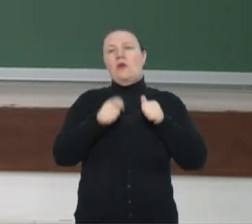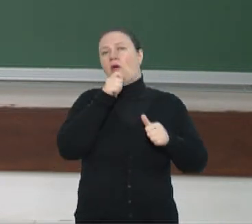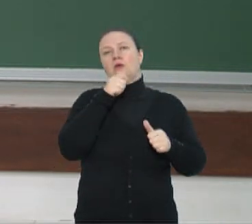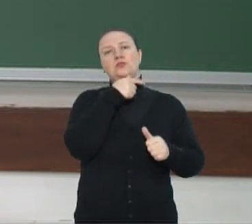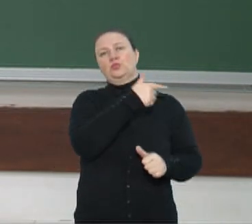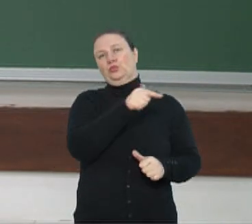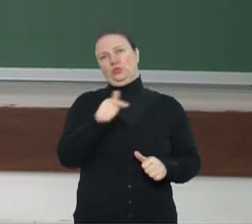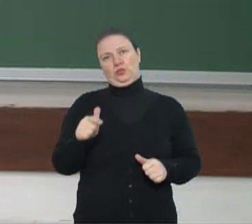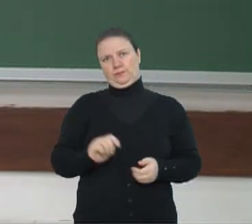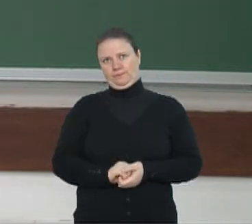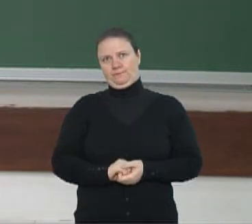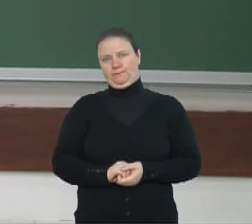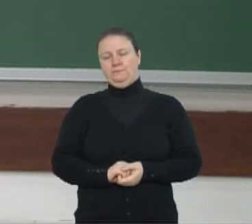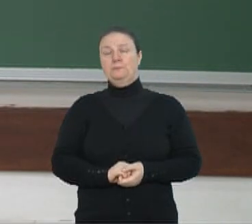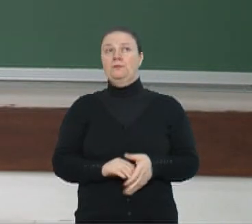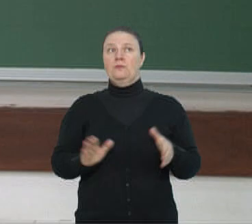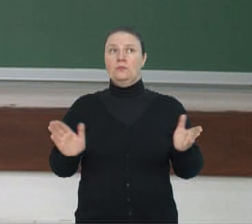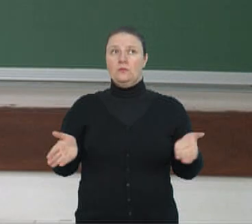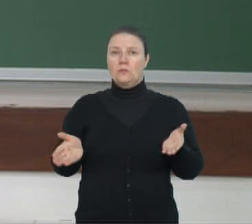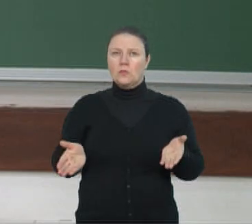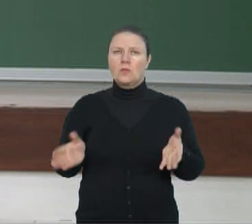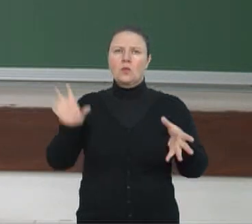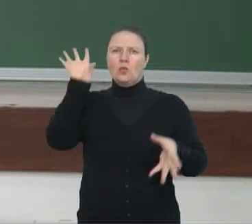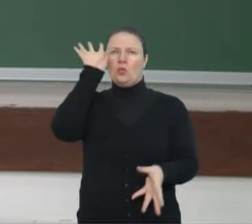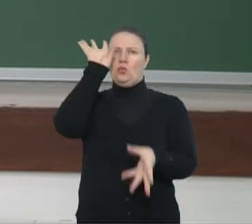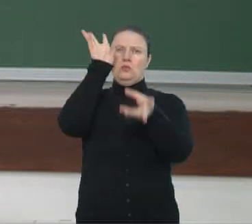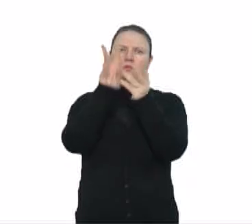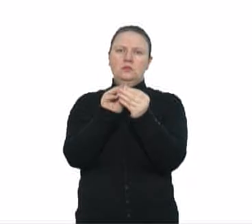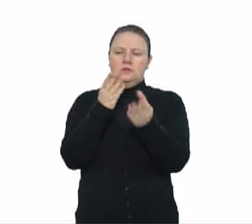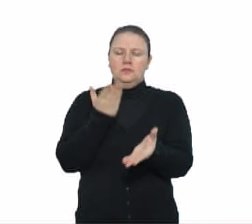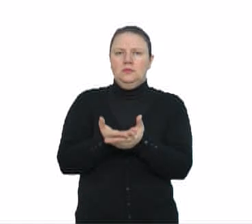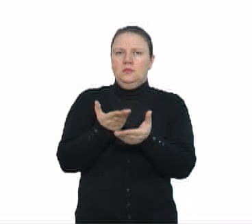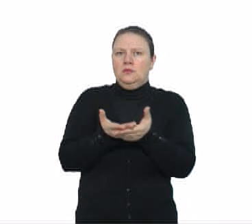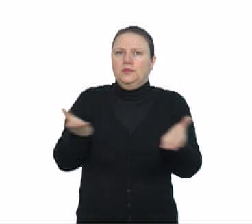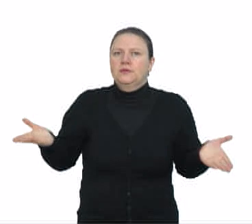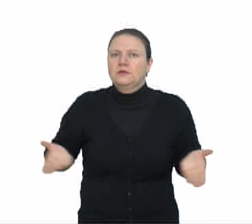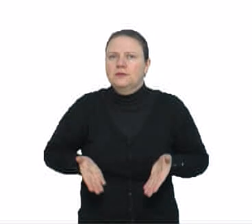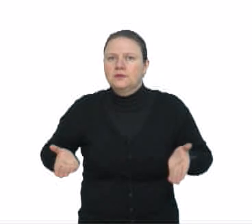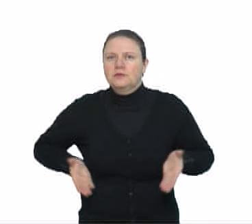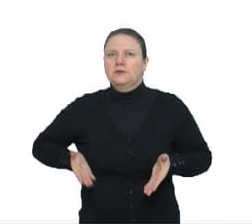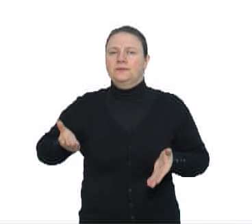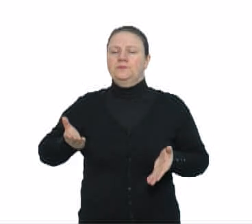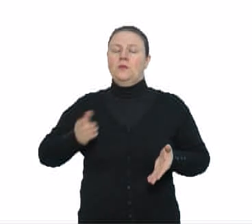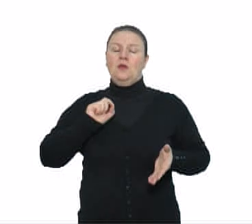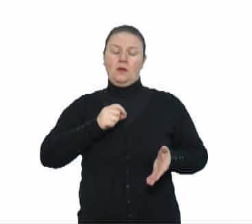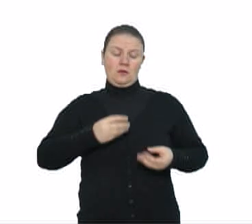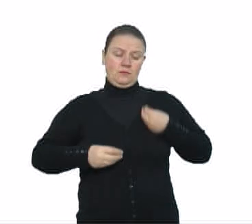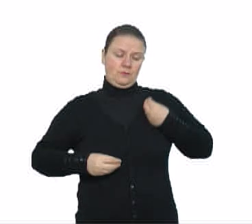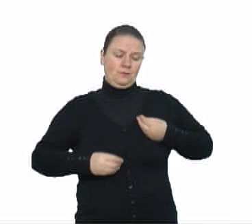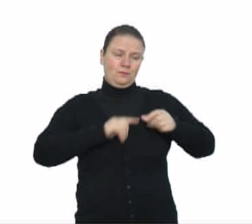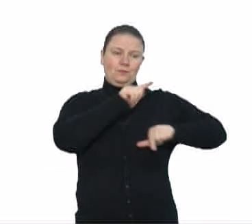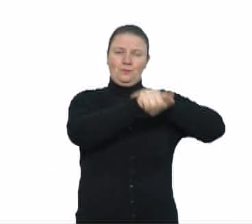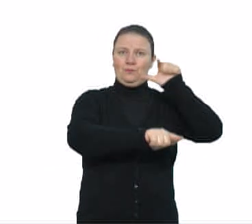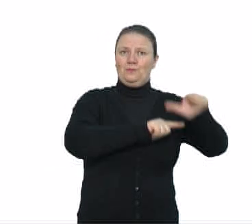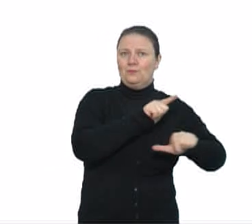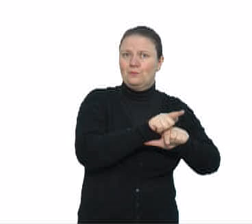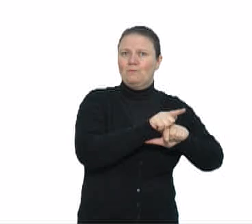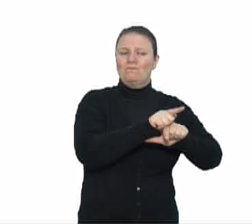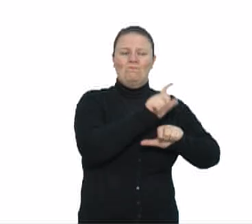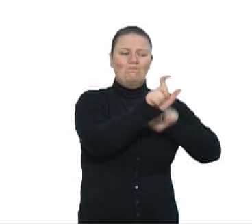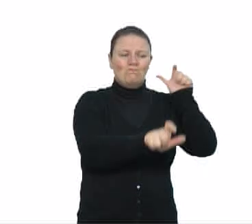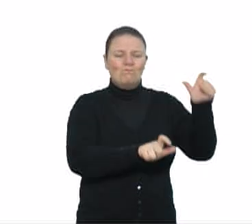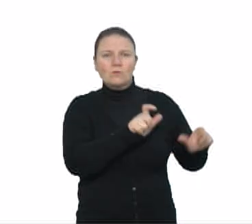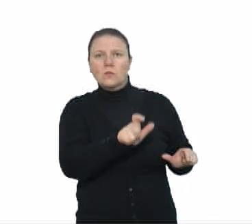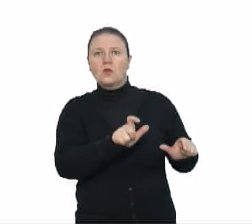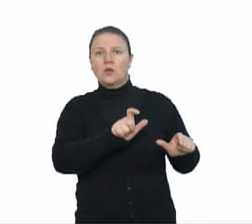viviam. Então, nós podemos concluir o que nós vimos nessa aula de hoje? Que a condição de trabalho e de vida da classe operária inglesa durante a Revolução